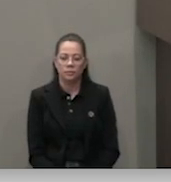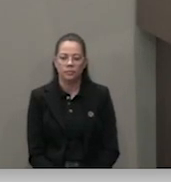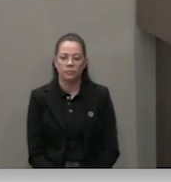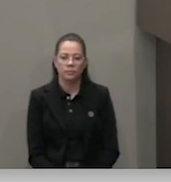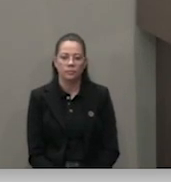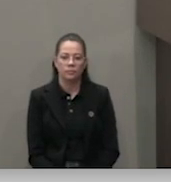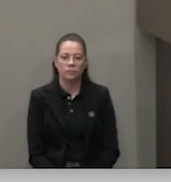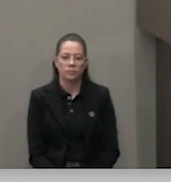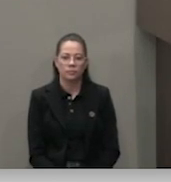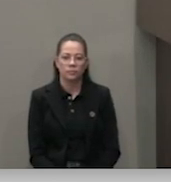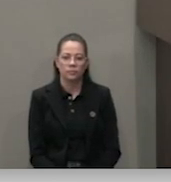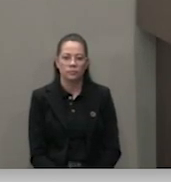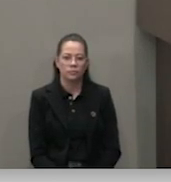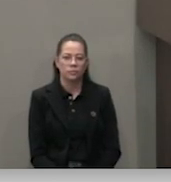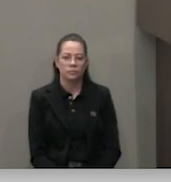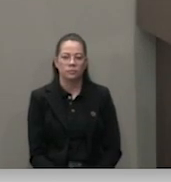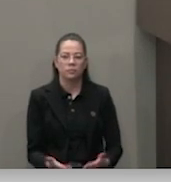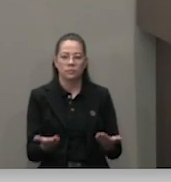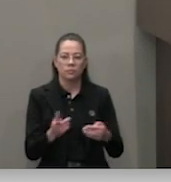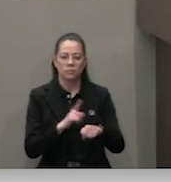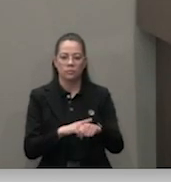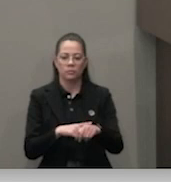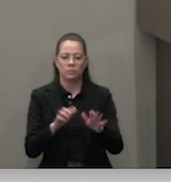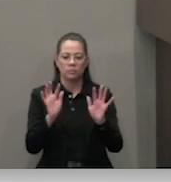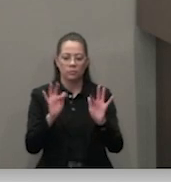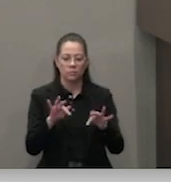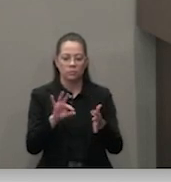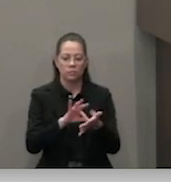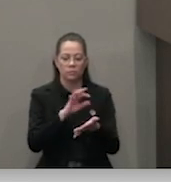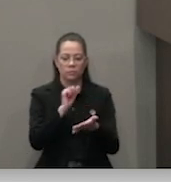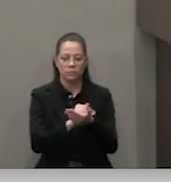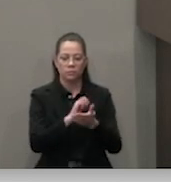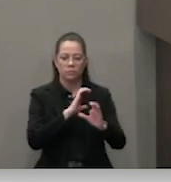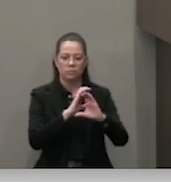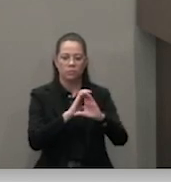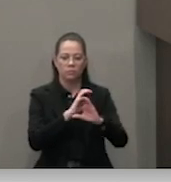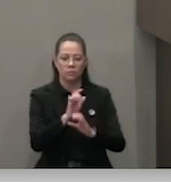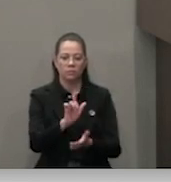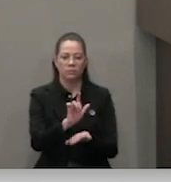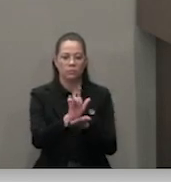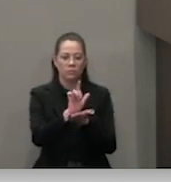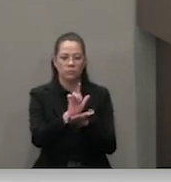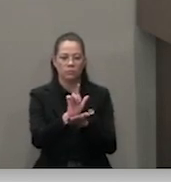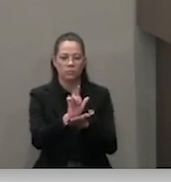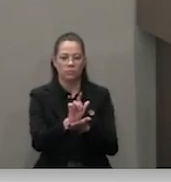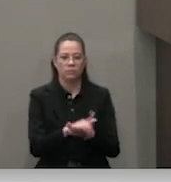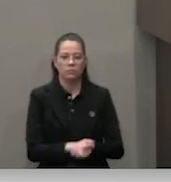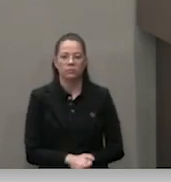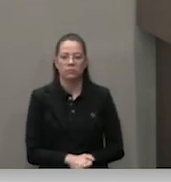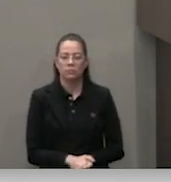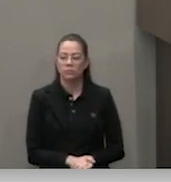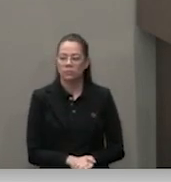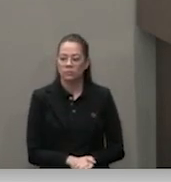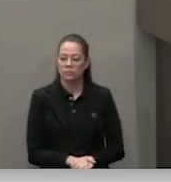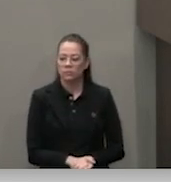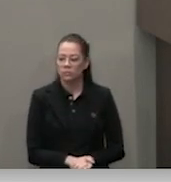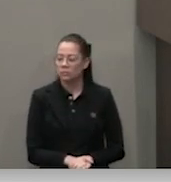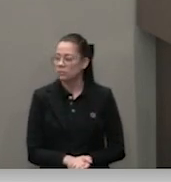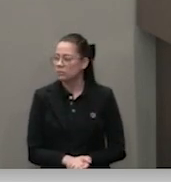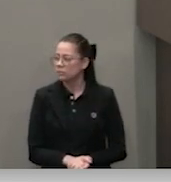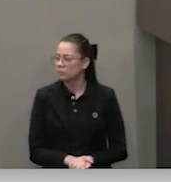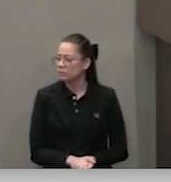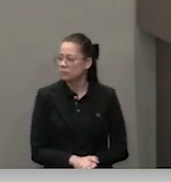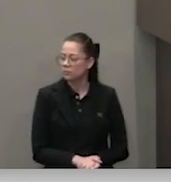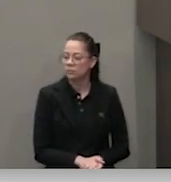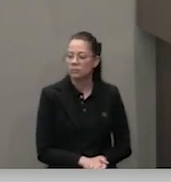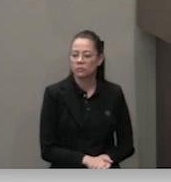excepcionais declaro encerradas as inscrições parao espaço de comunicação de lideranças comunicação dos Lides de bancadas conforme